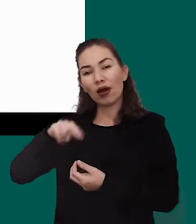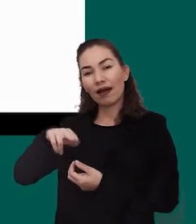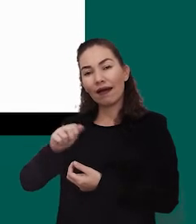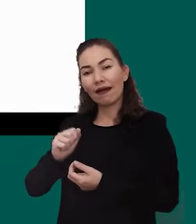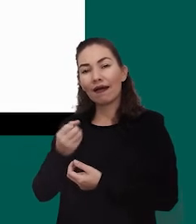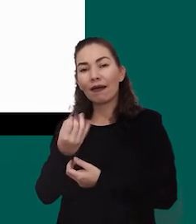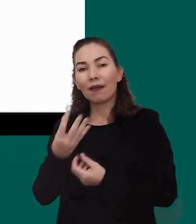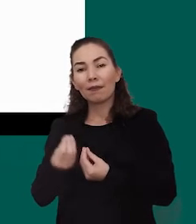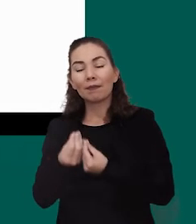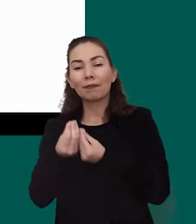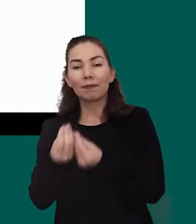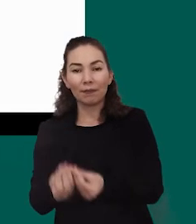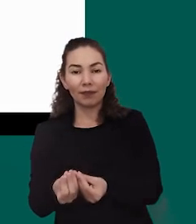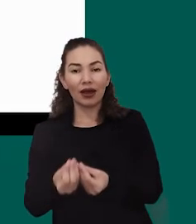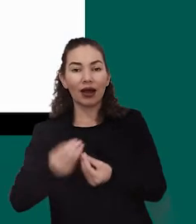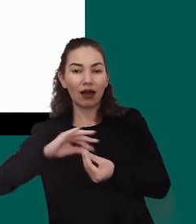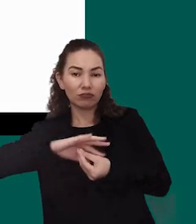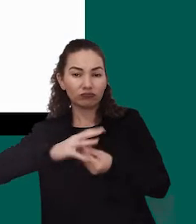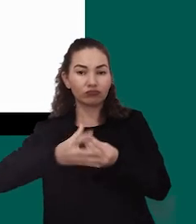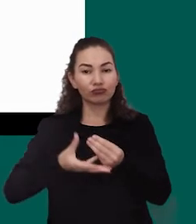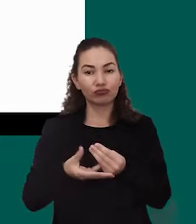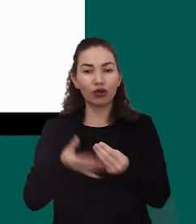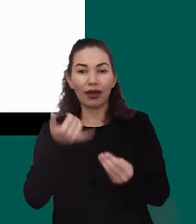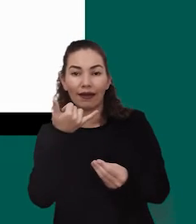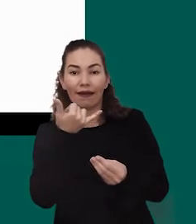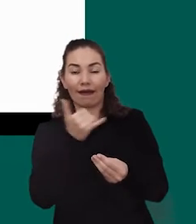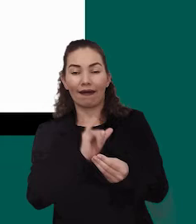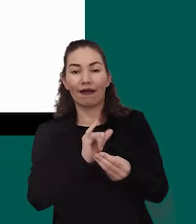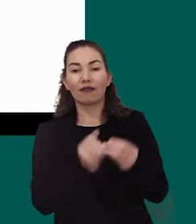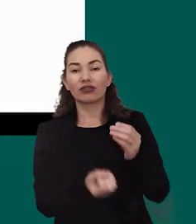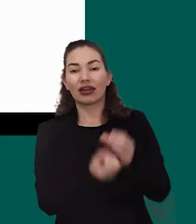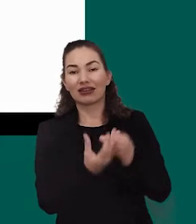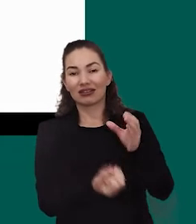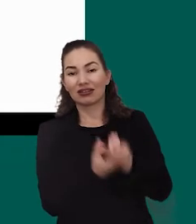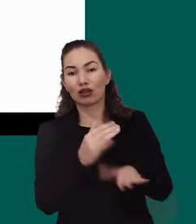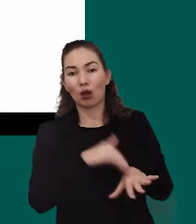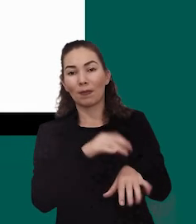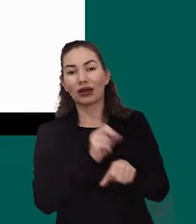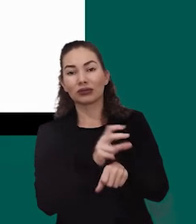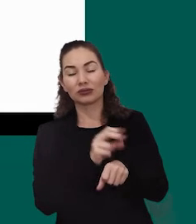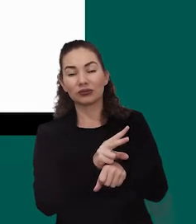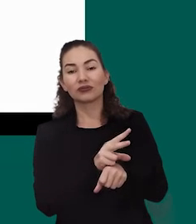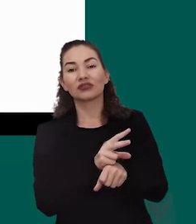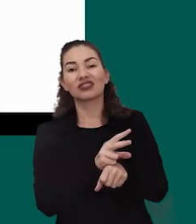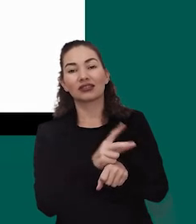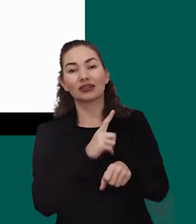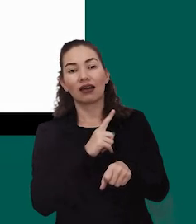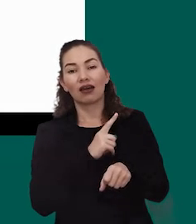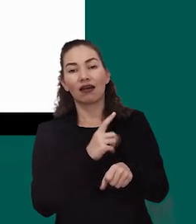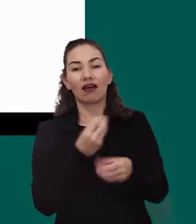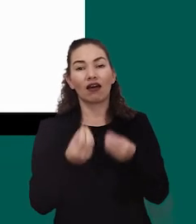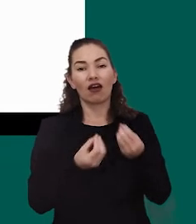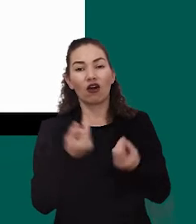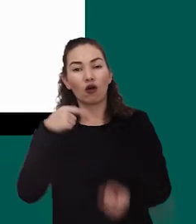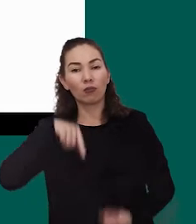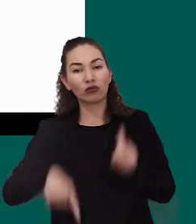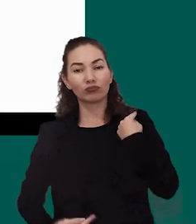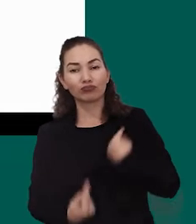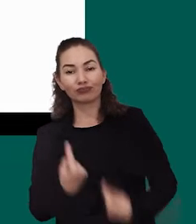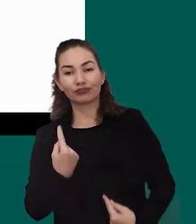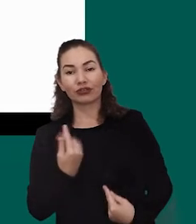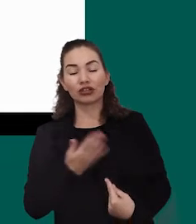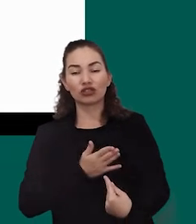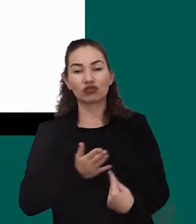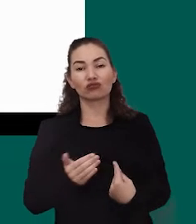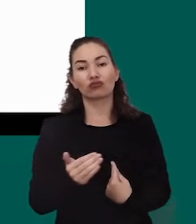penetra em célula humana e induz a produção de antígenos virais, né, e criando aí uma resposta imunológica indiretamente. Tá?